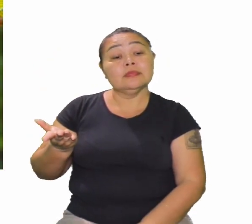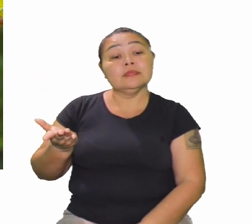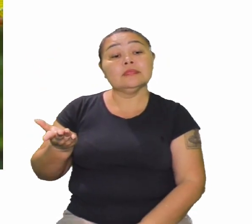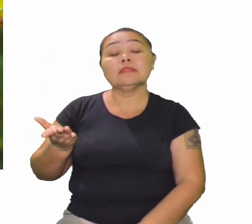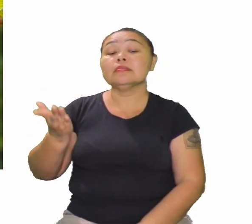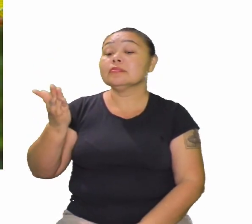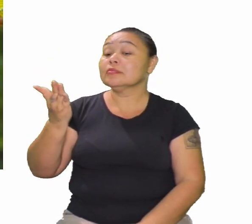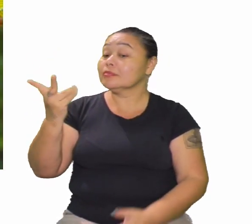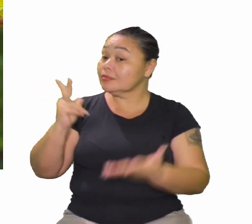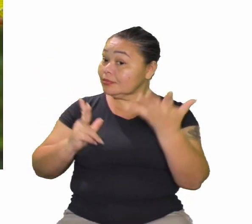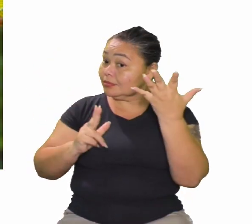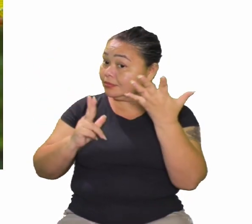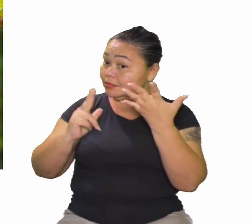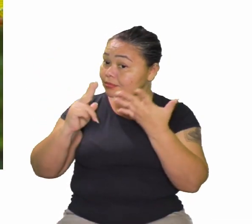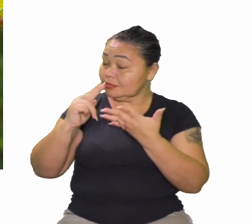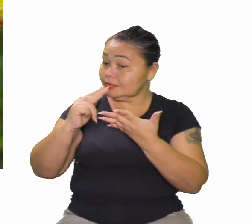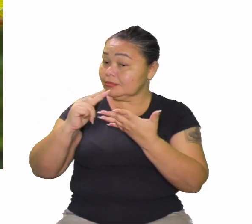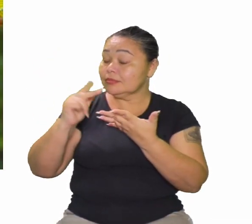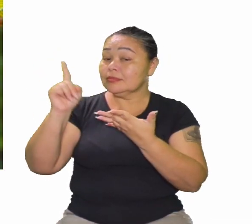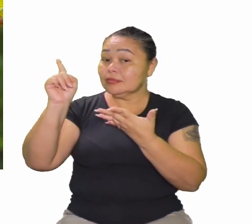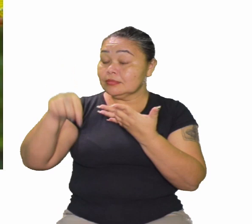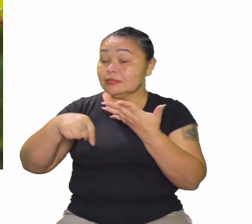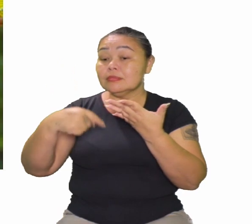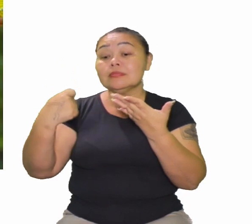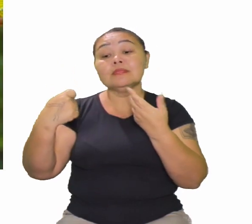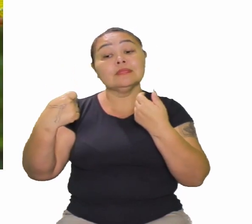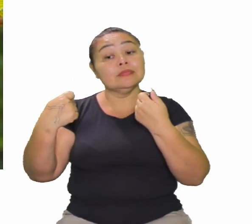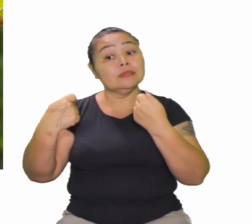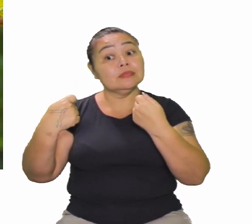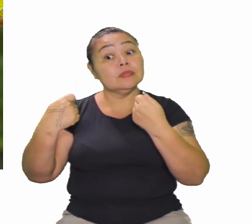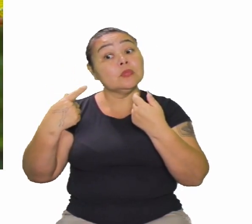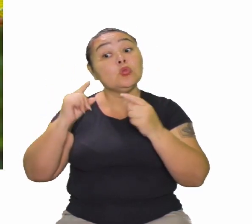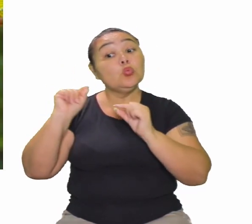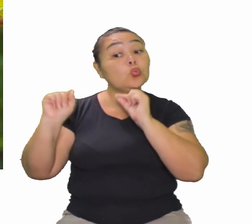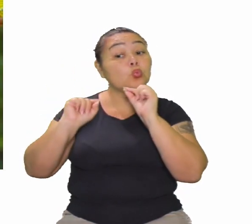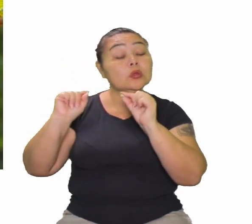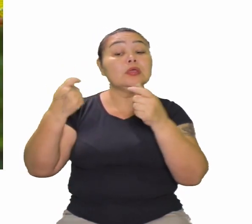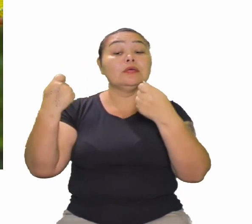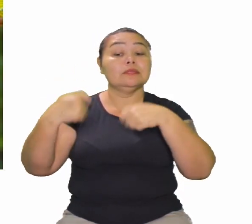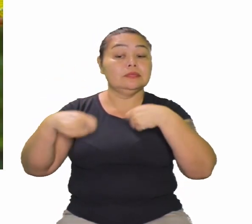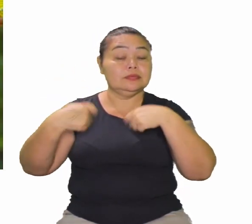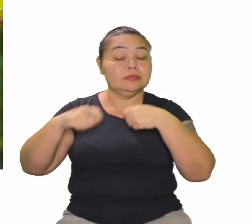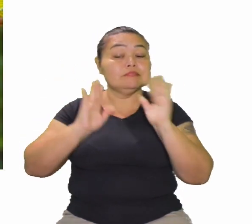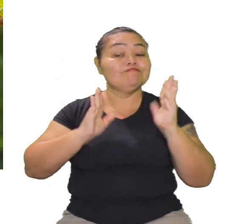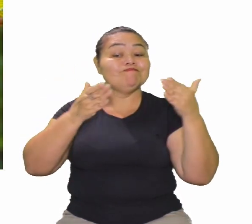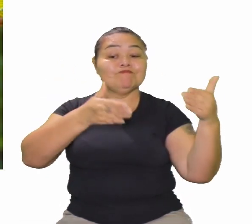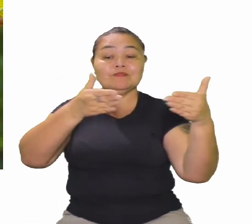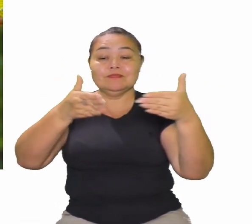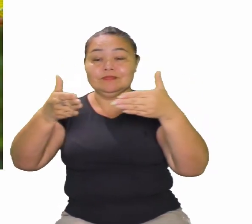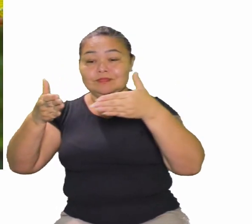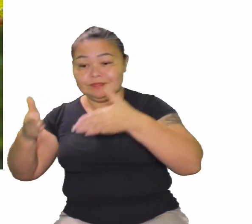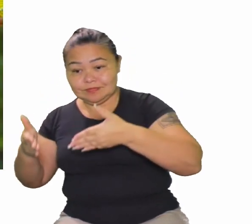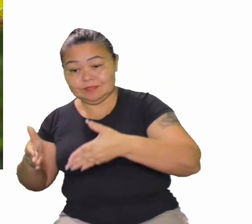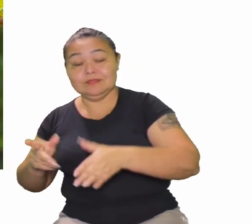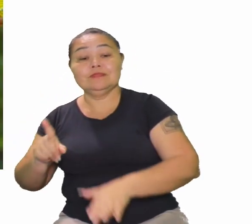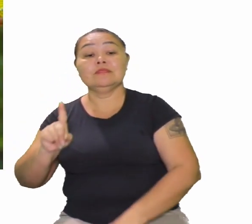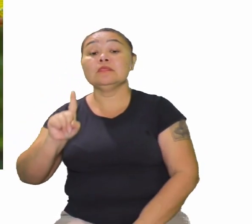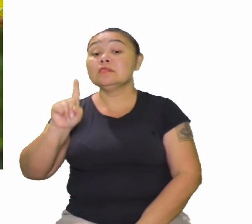podas que elas vão estar atendendo uma necessidade específica. É